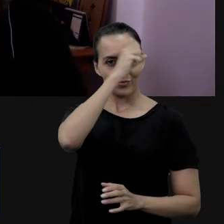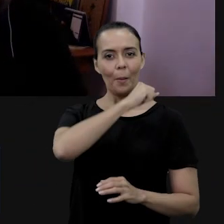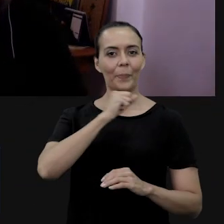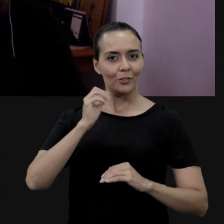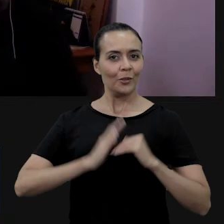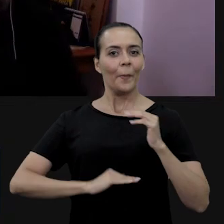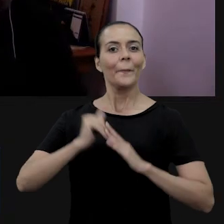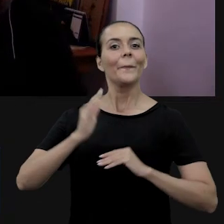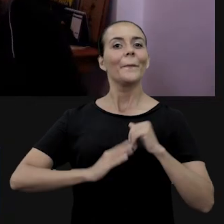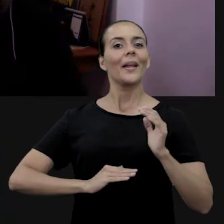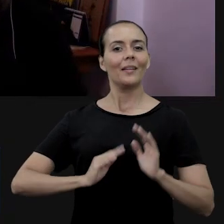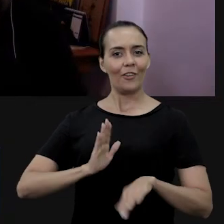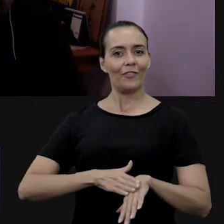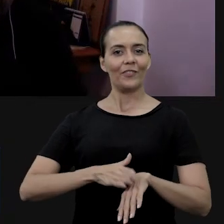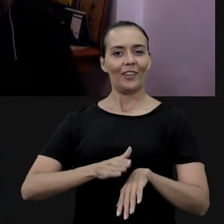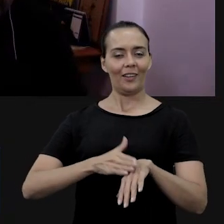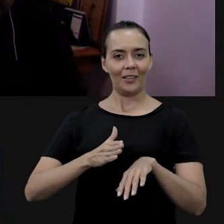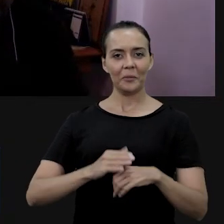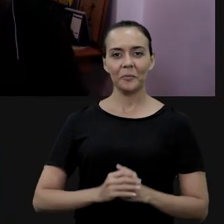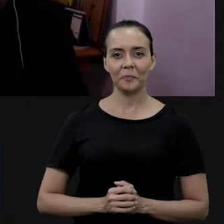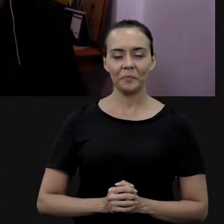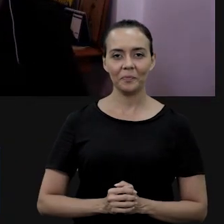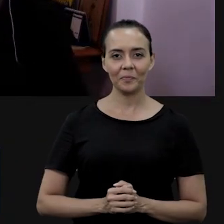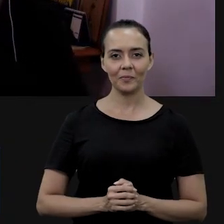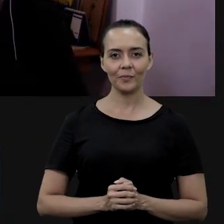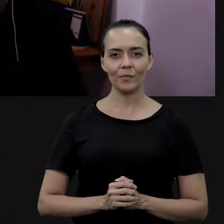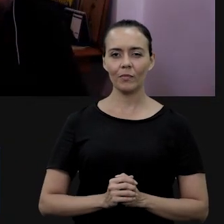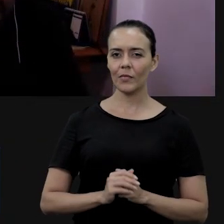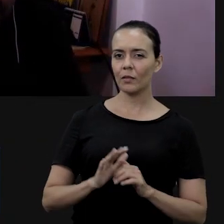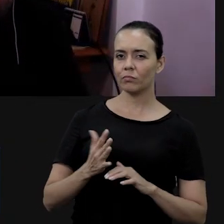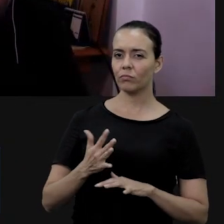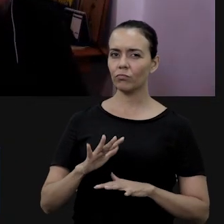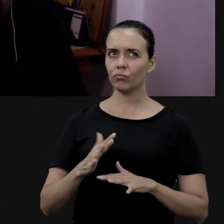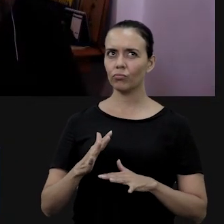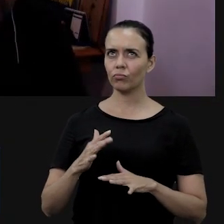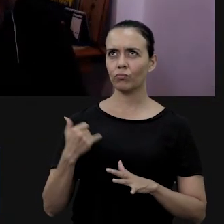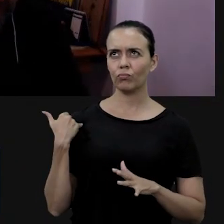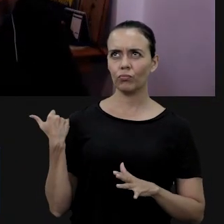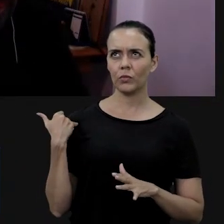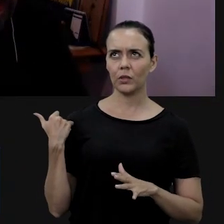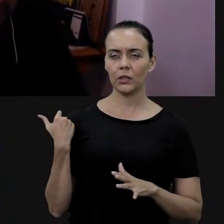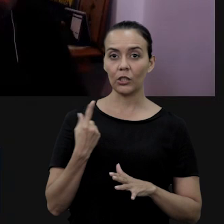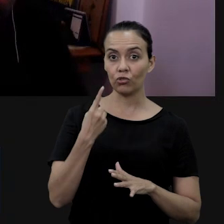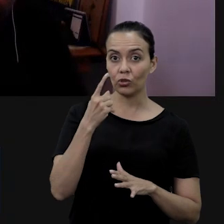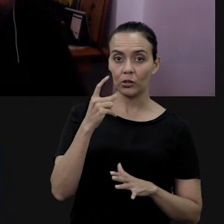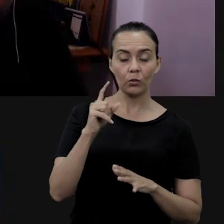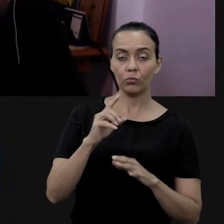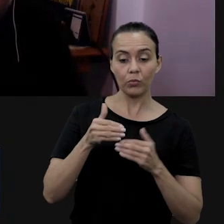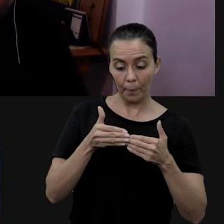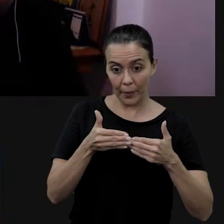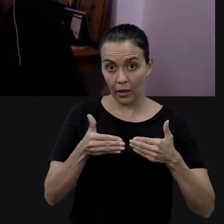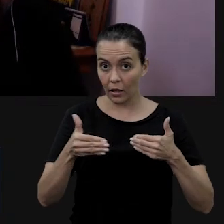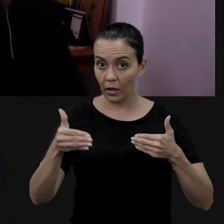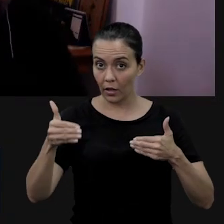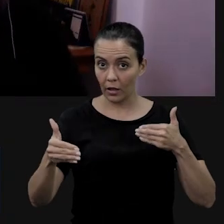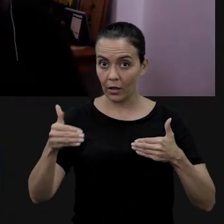né? A gente foi fazendo e aprendendo. E isso foi ali uns 15 anos, assim, tocando.